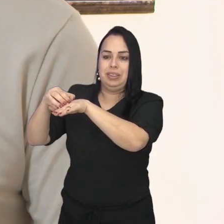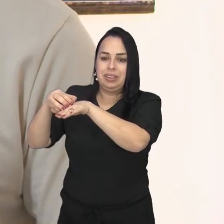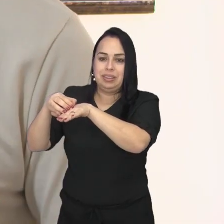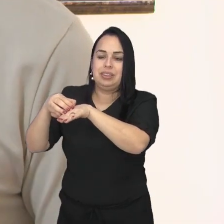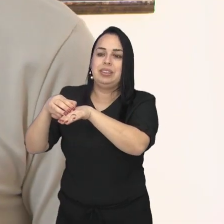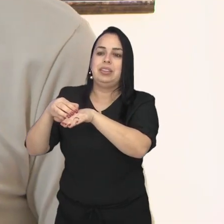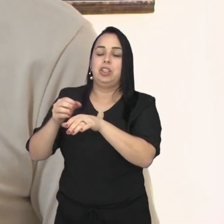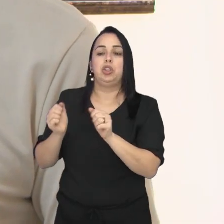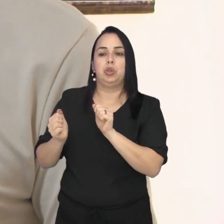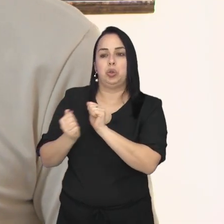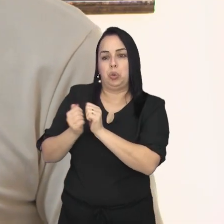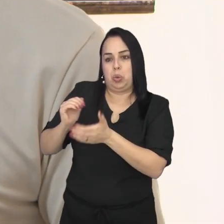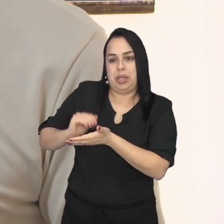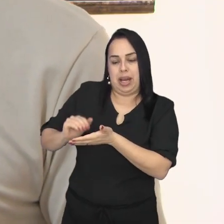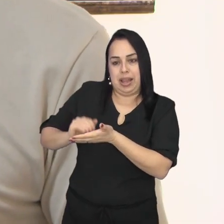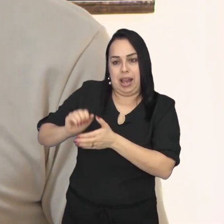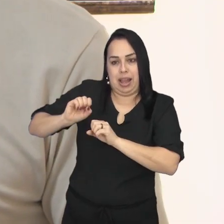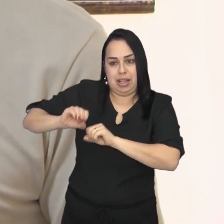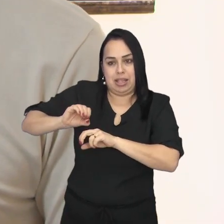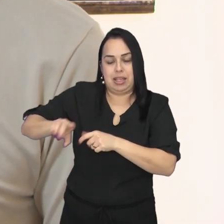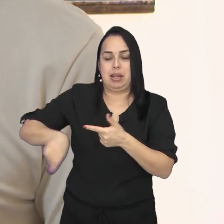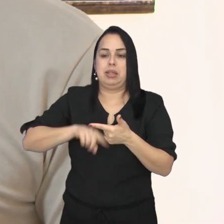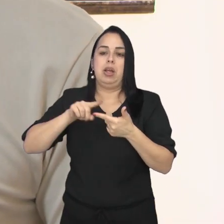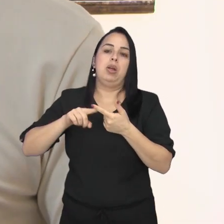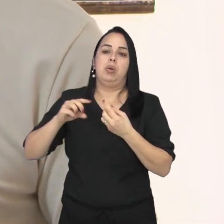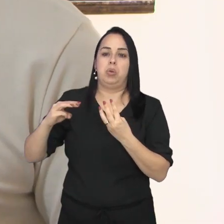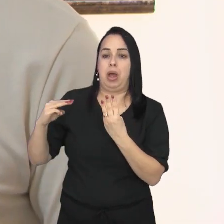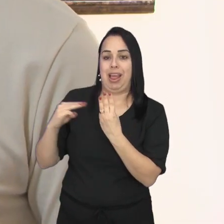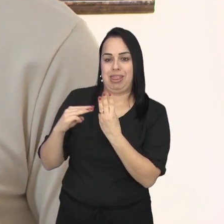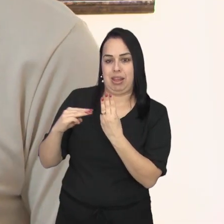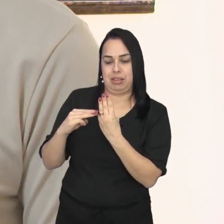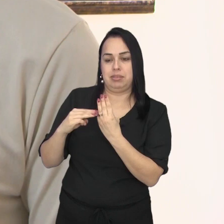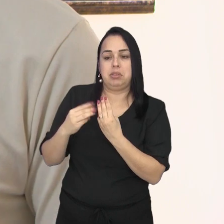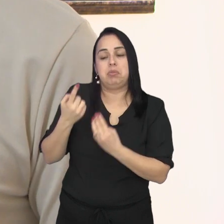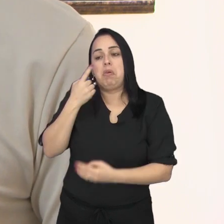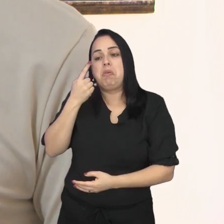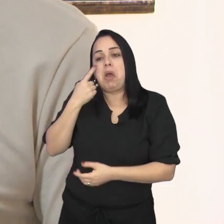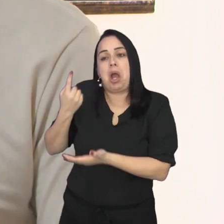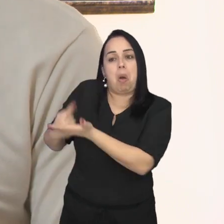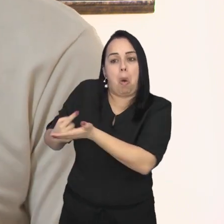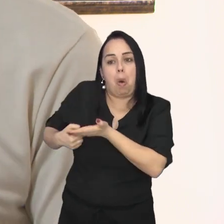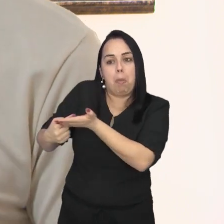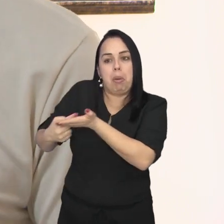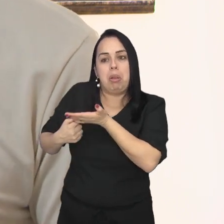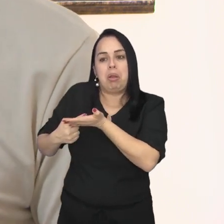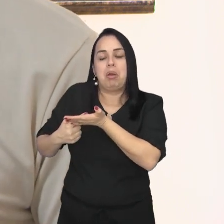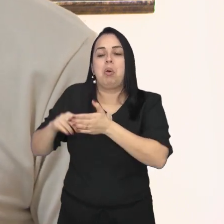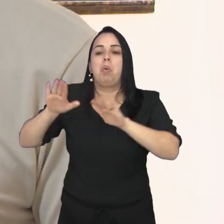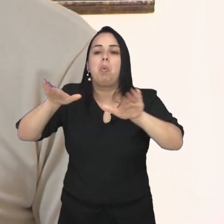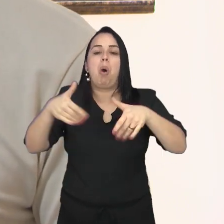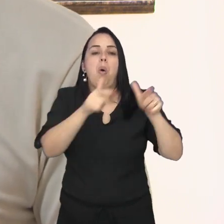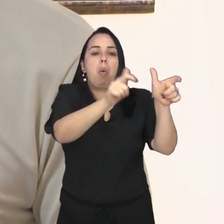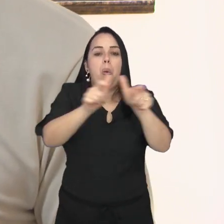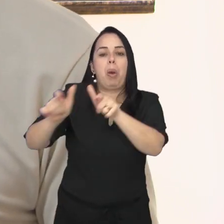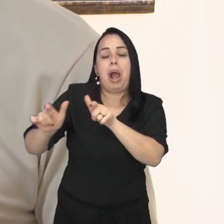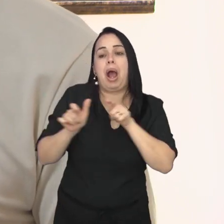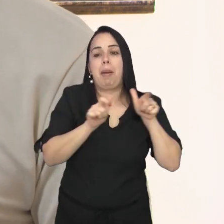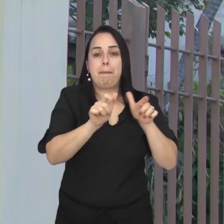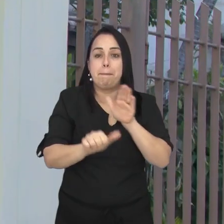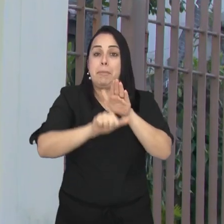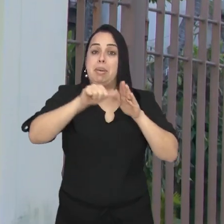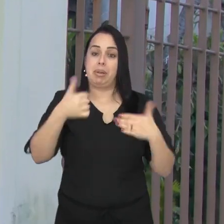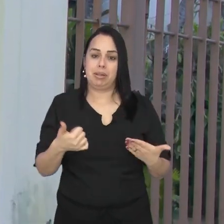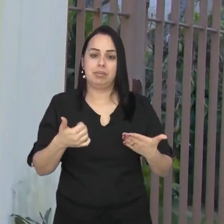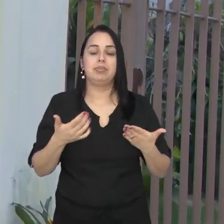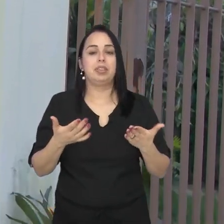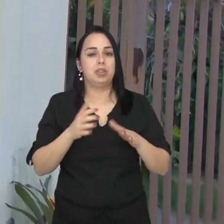Um encontro com o secretário da Educação ou até com a Fundação Cultural e vamos ver qual que é o itinerante que essa biblioteca vai fazer.